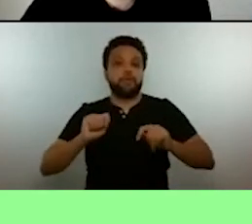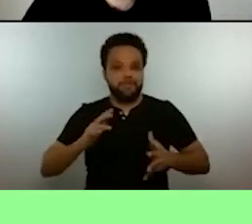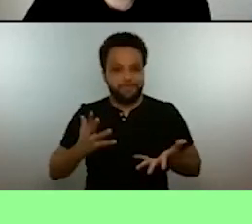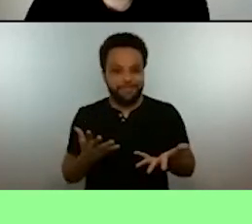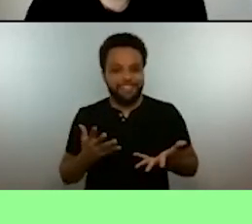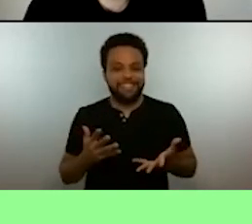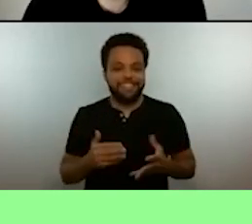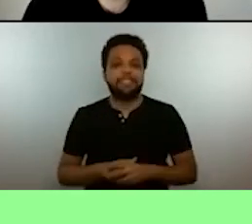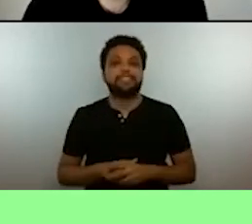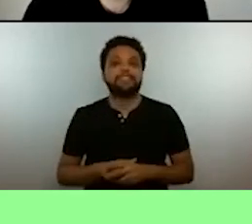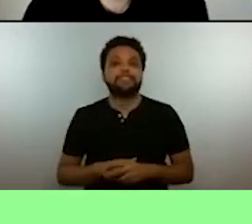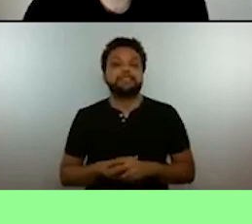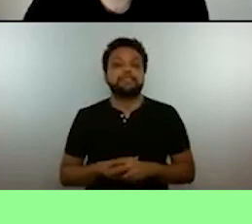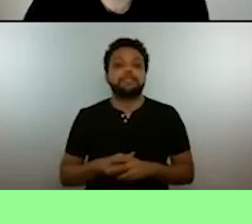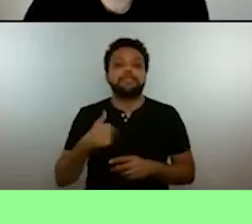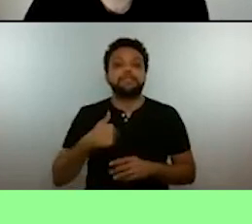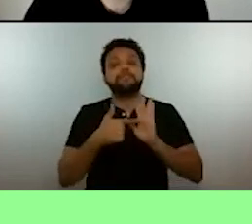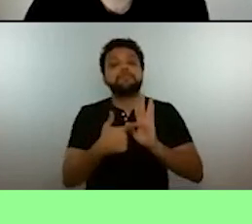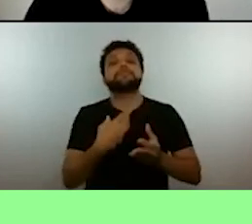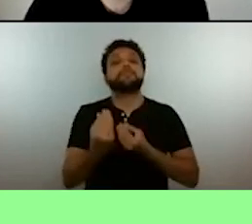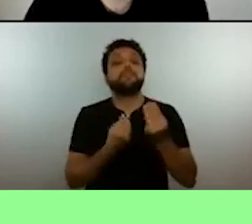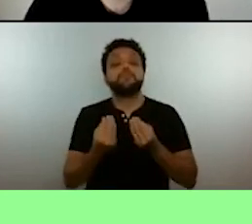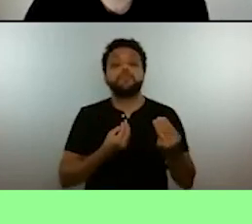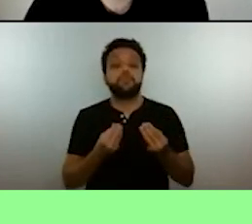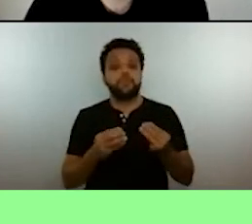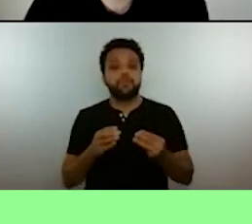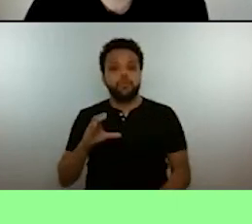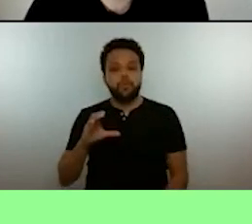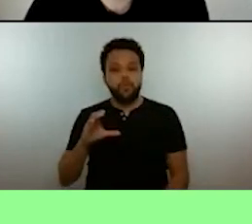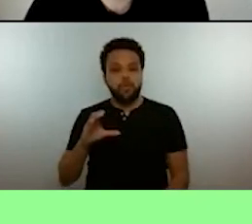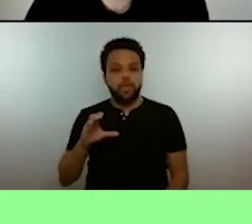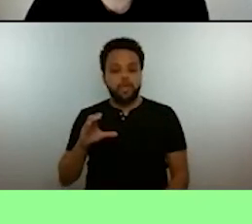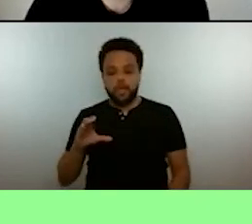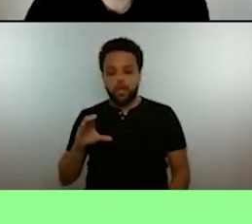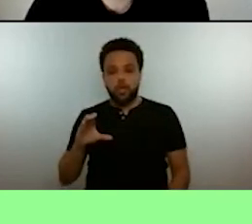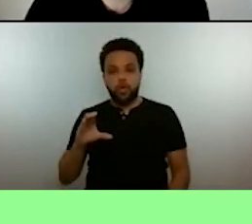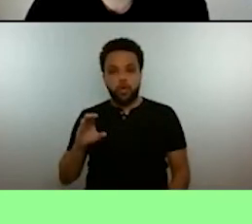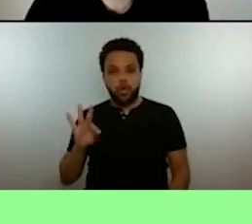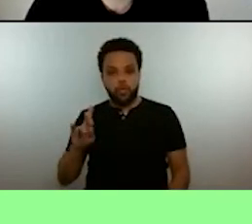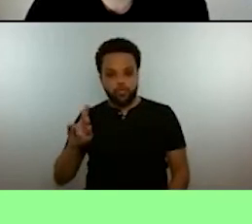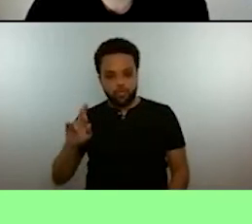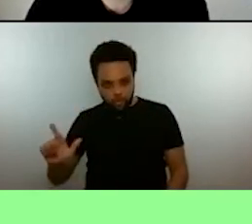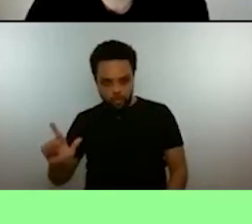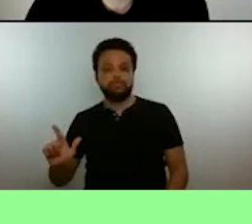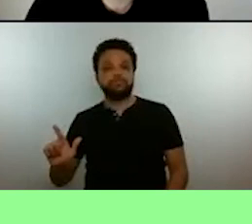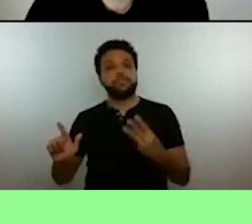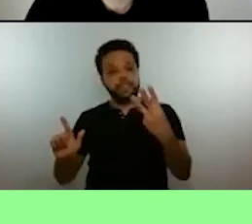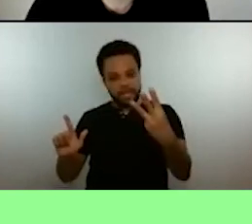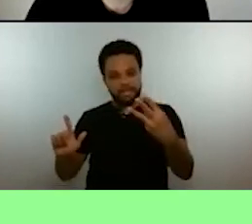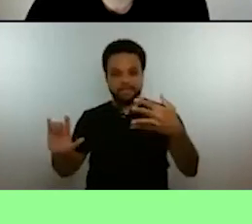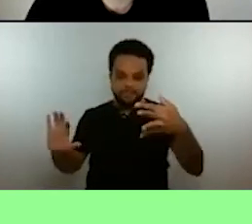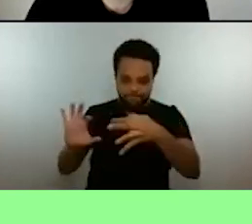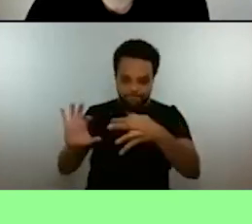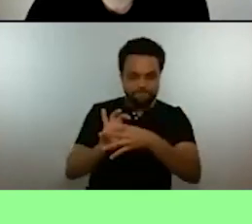antes essa opção de dar o Ctrl 3 para dar o zoom out no elemento. E aí como